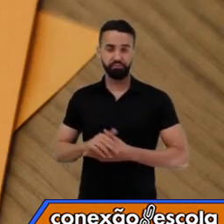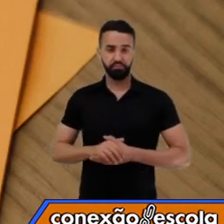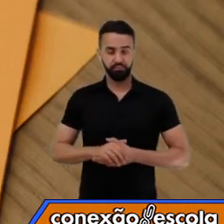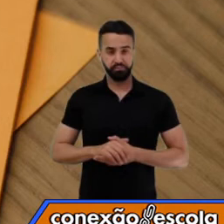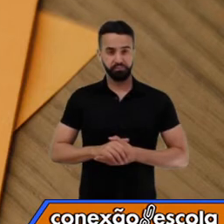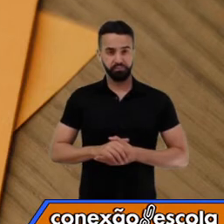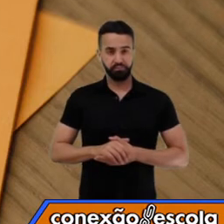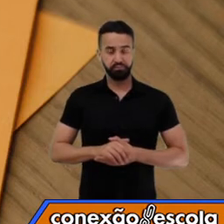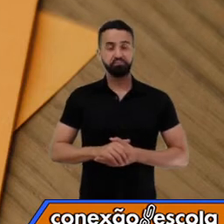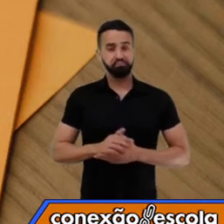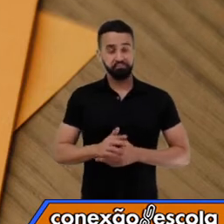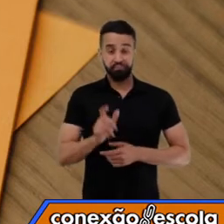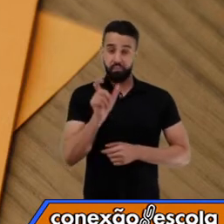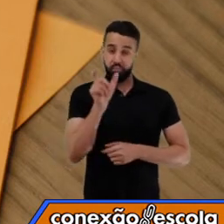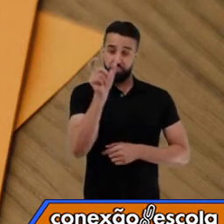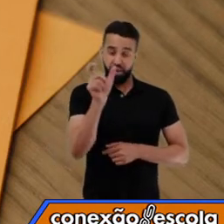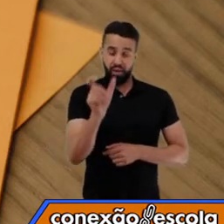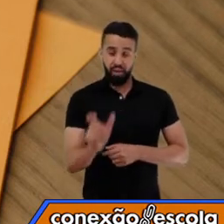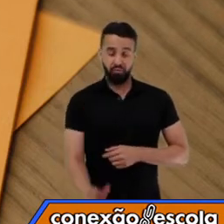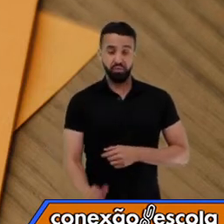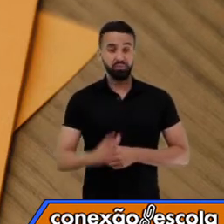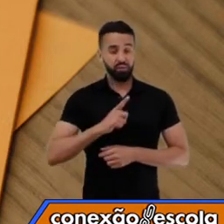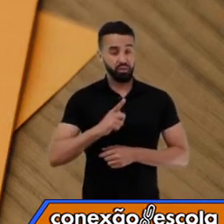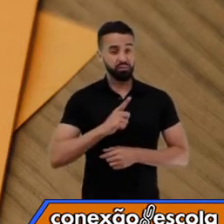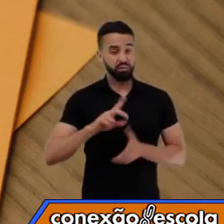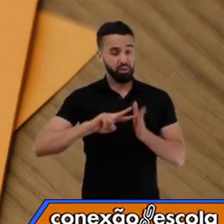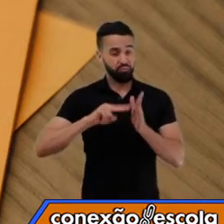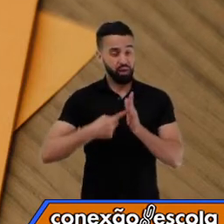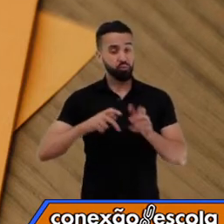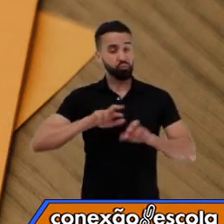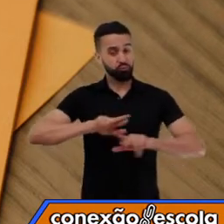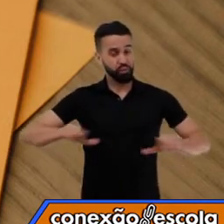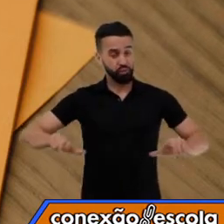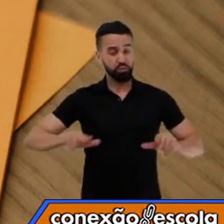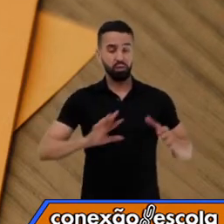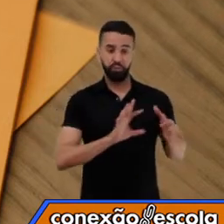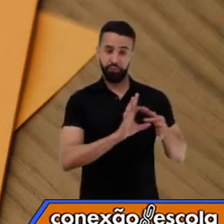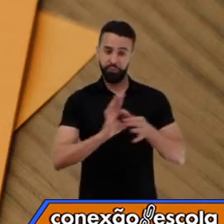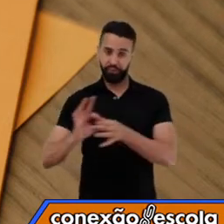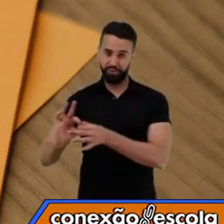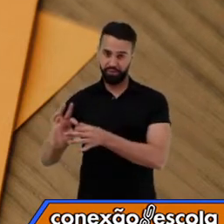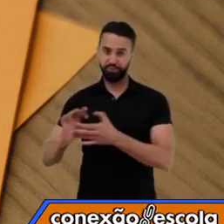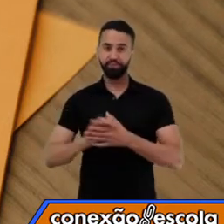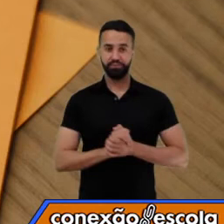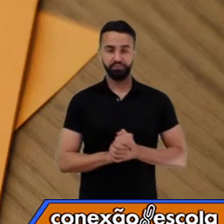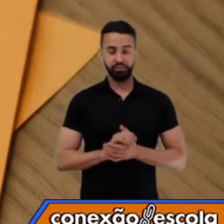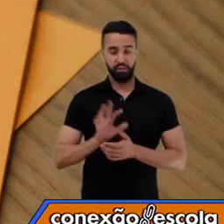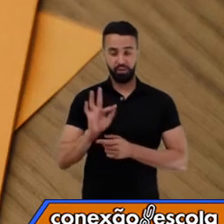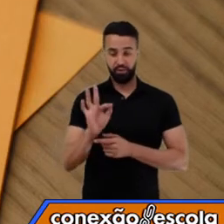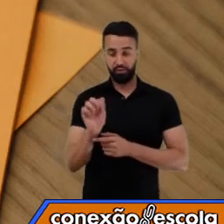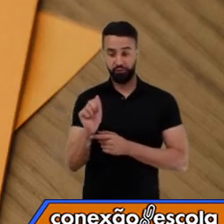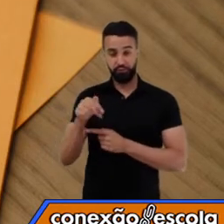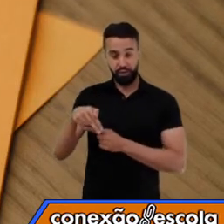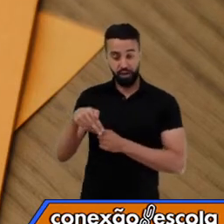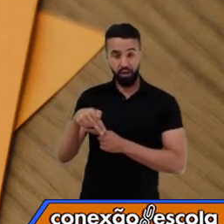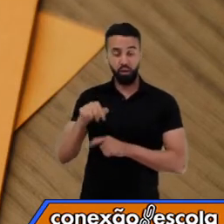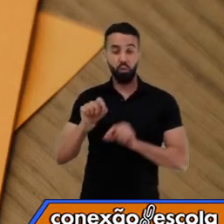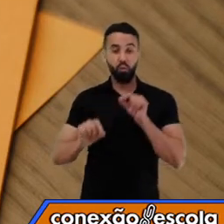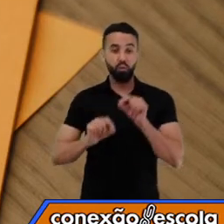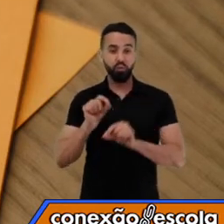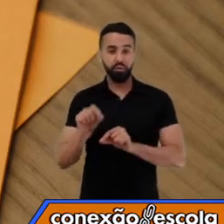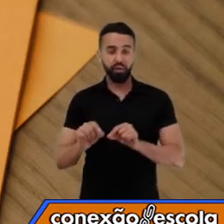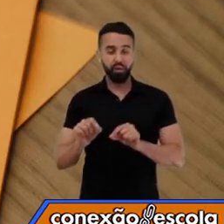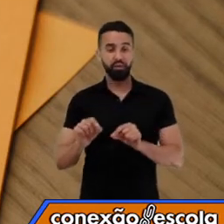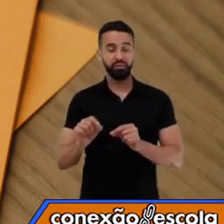palavras se comportam de maneira diferente de acordo com contexto eu tenho que a palavra cena que nas duas